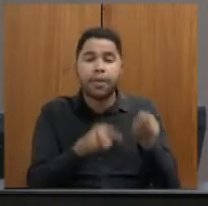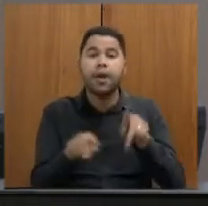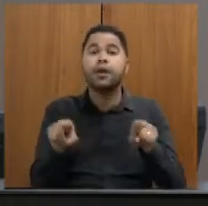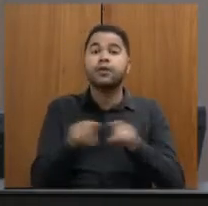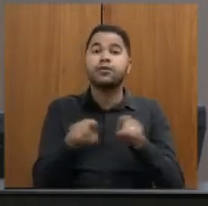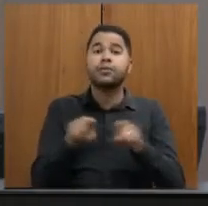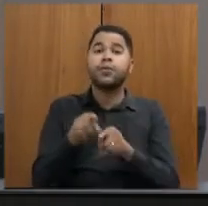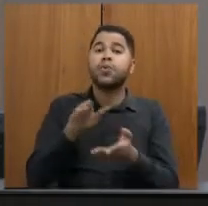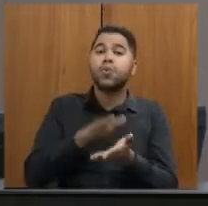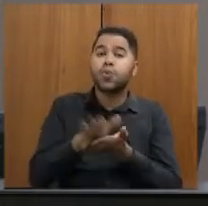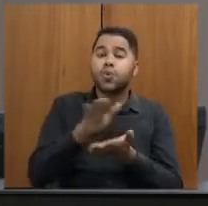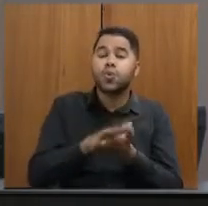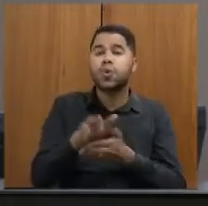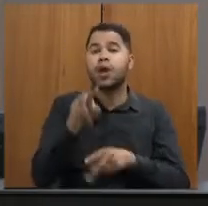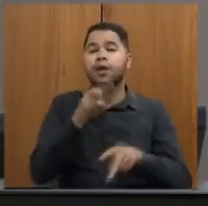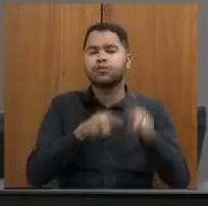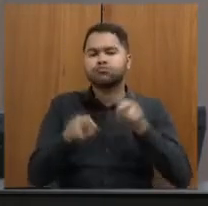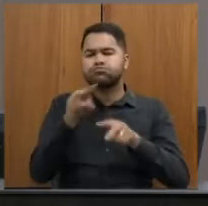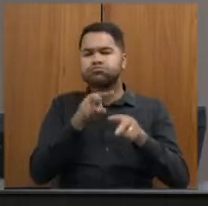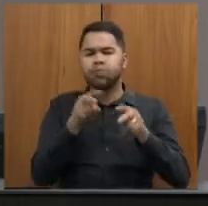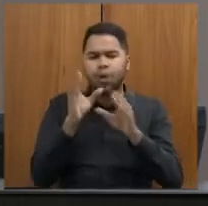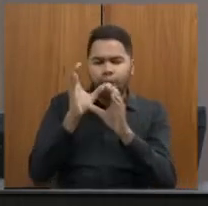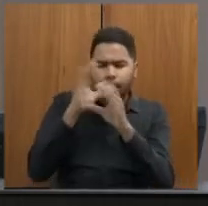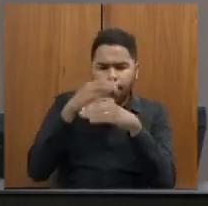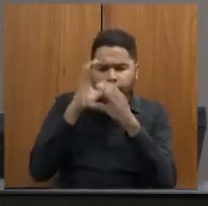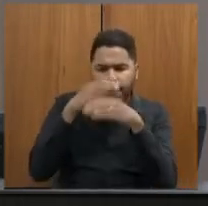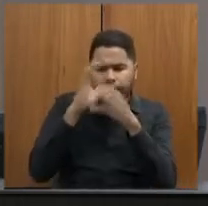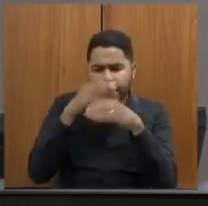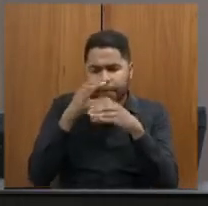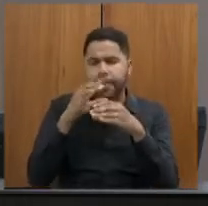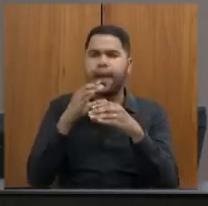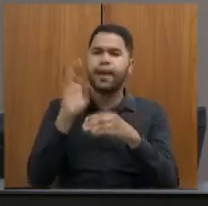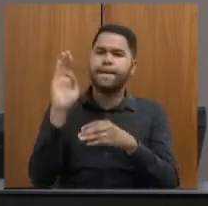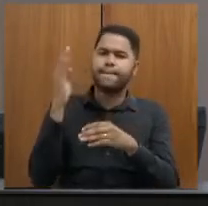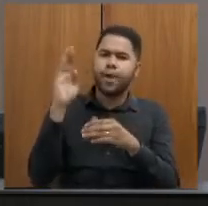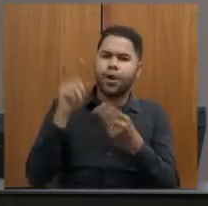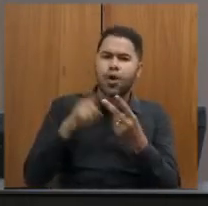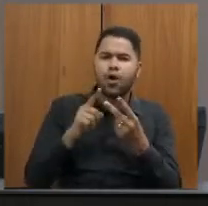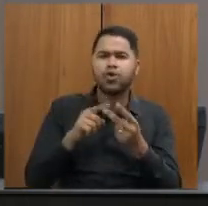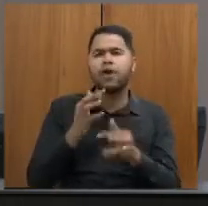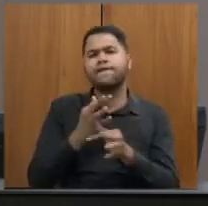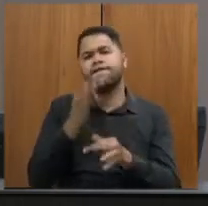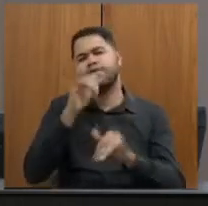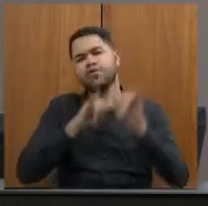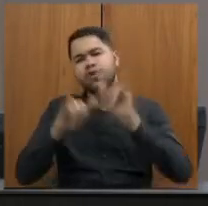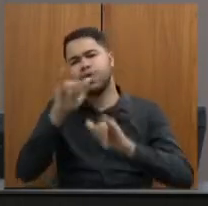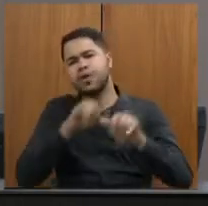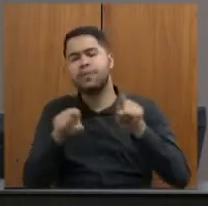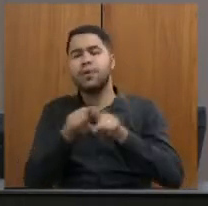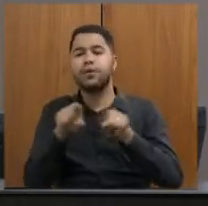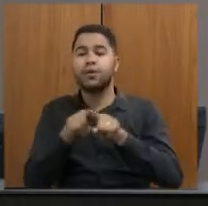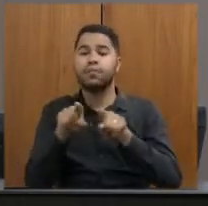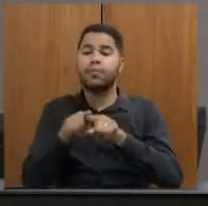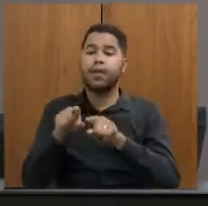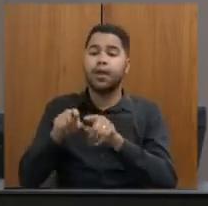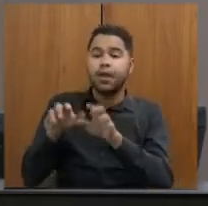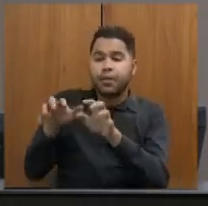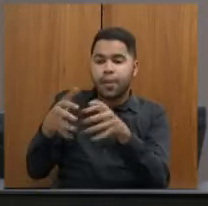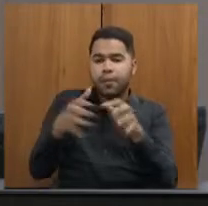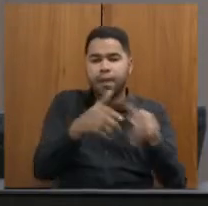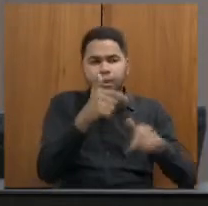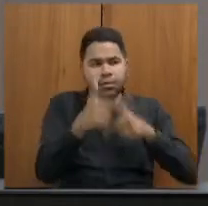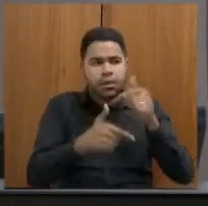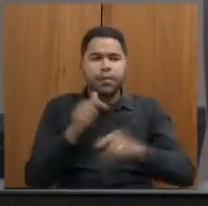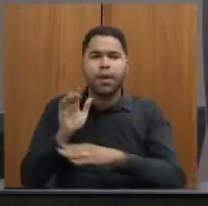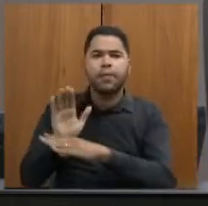vai curtir a também análises microbiológicas físico-químicas compra de veículos para as equipes de matéria trabalhar